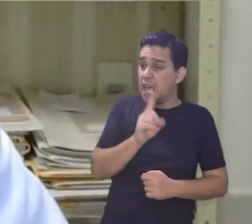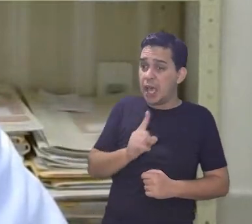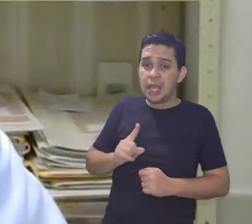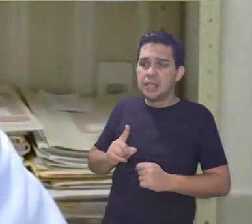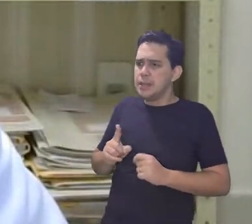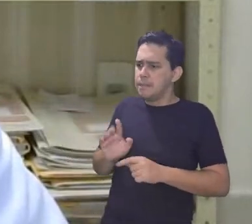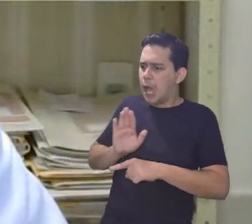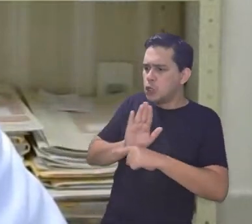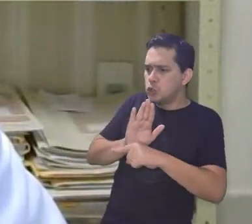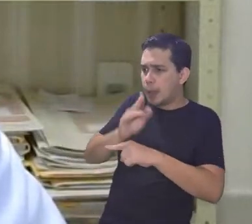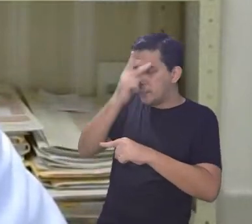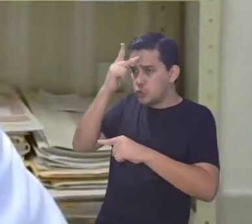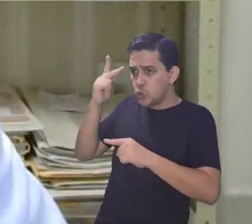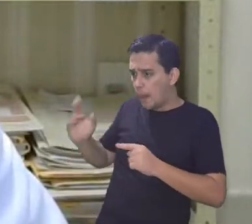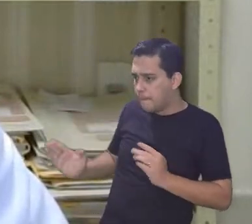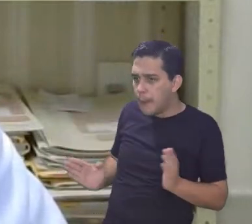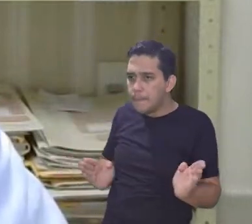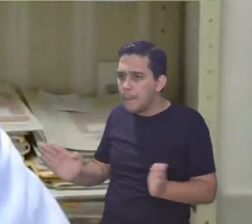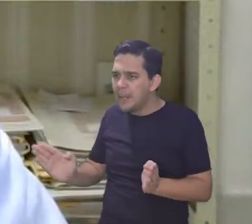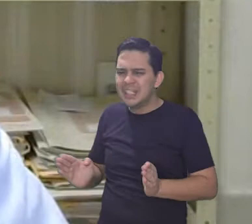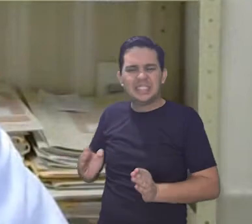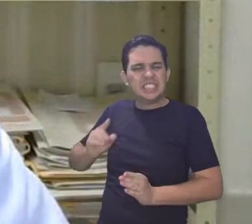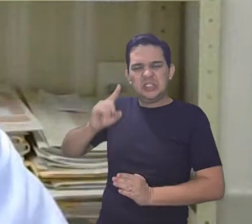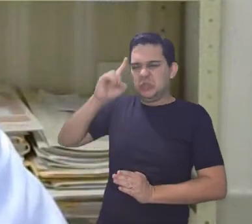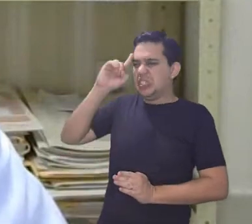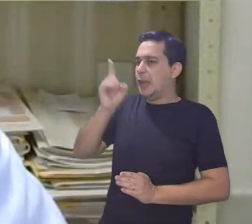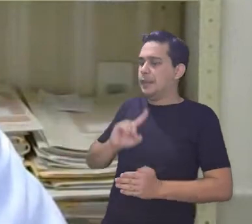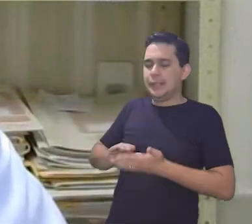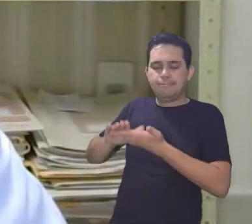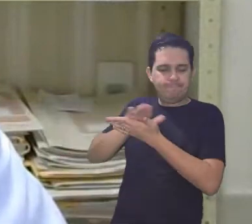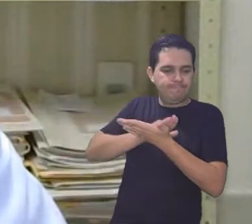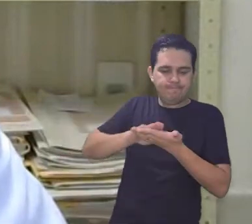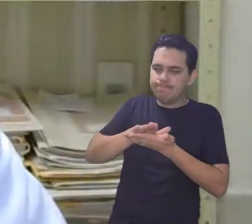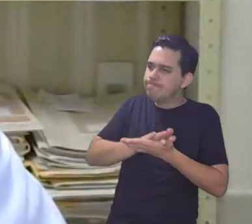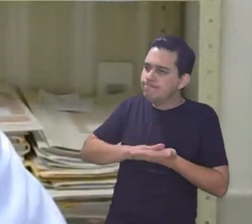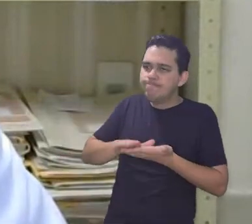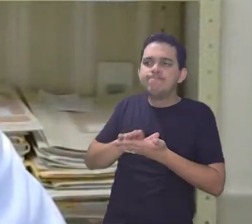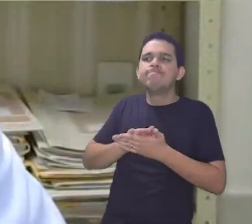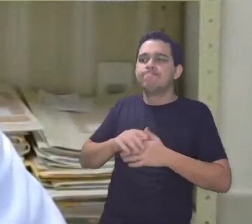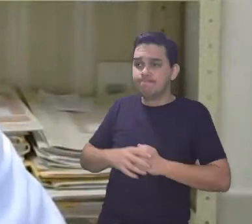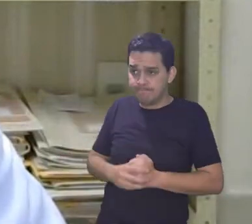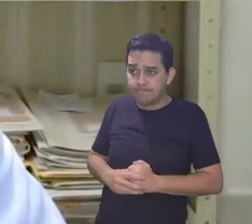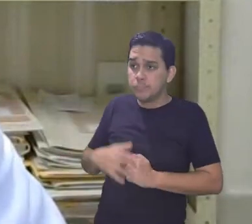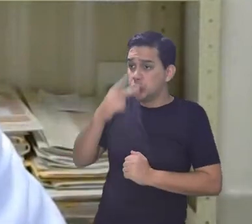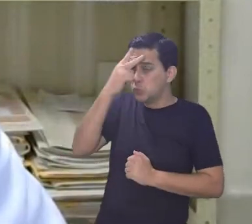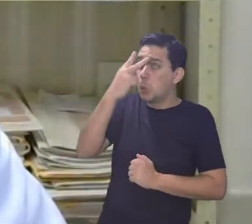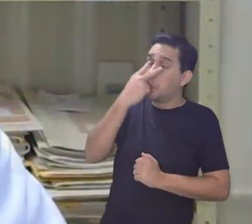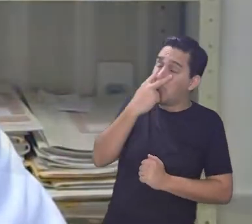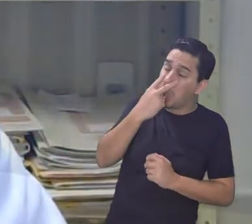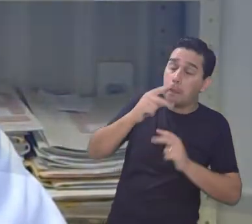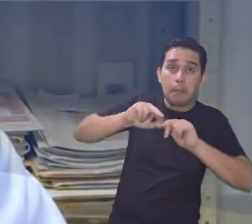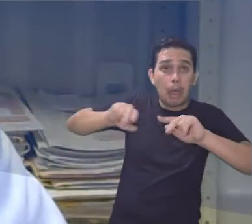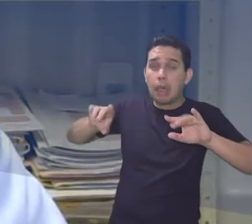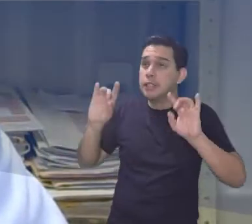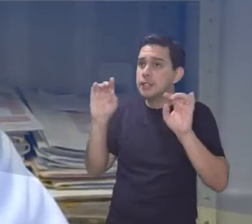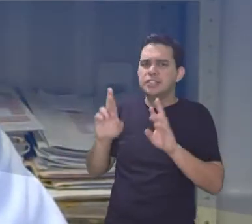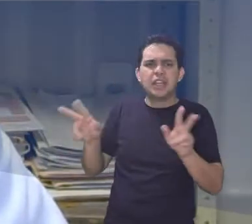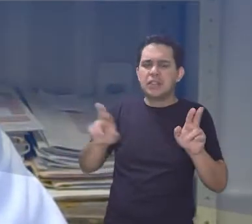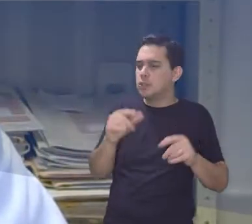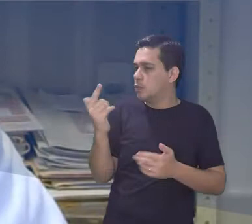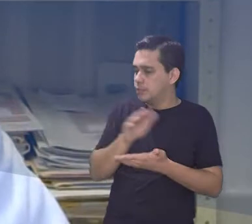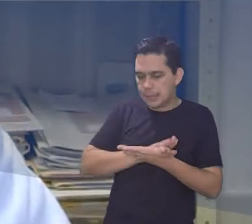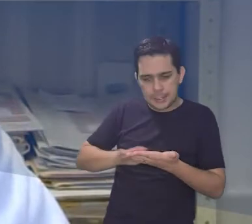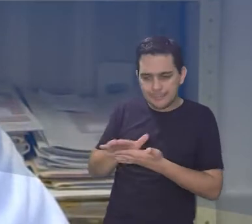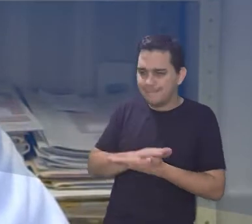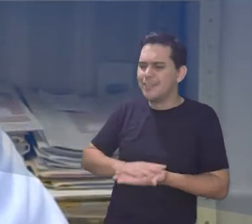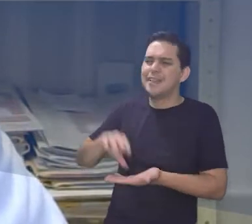capacitação para um tratamento, para um atendimento, no caso de uma pessoa que precisa de um atendimento diferenciado, né? Então, assim, ali a